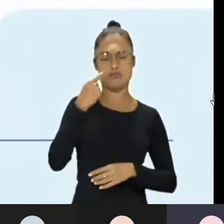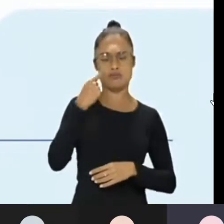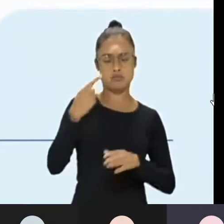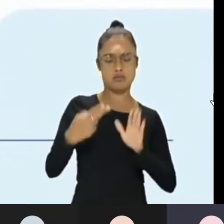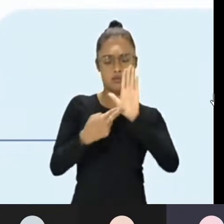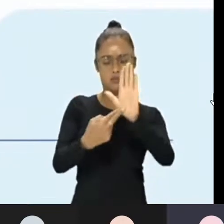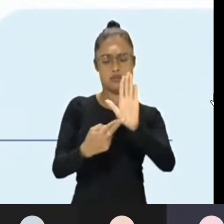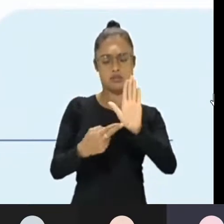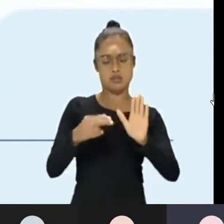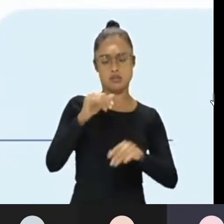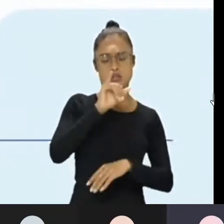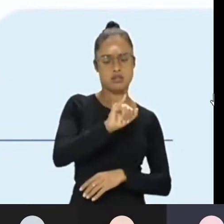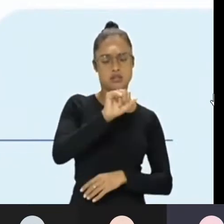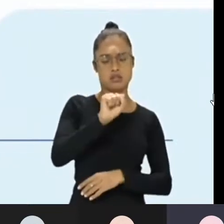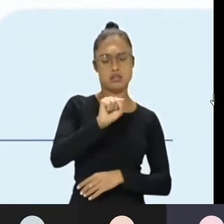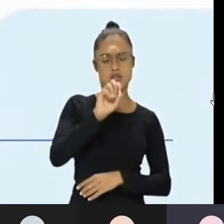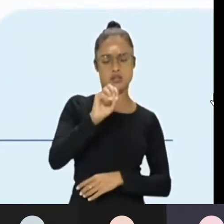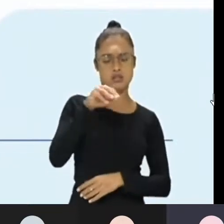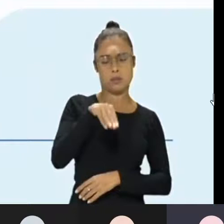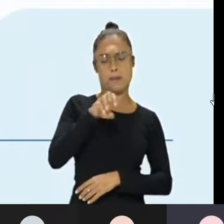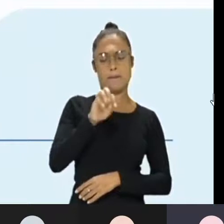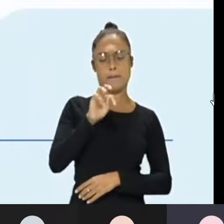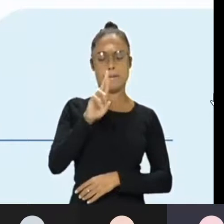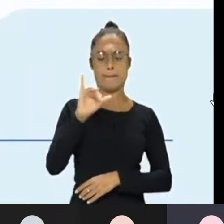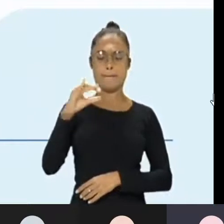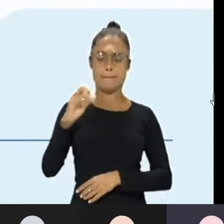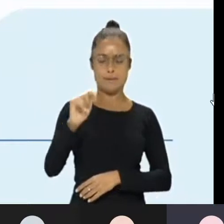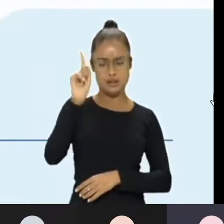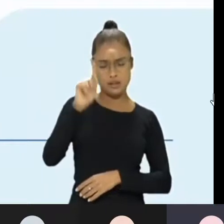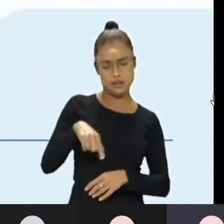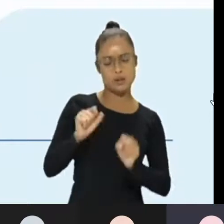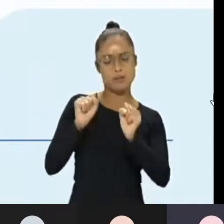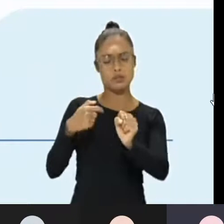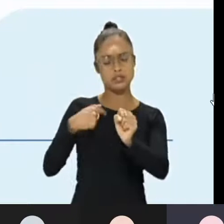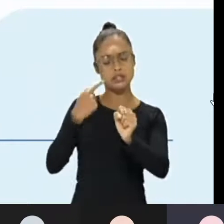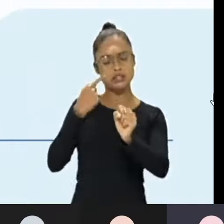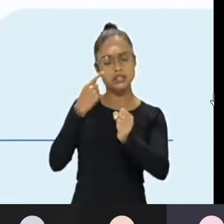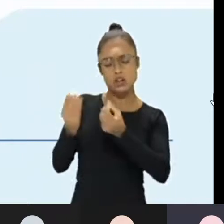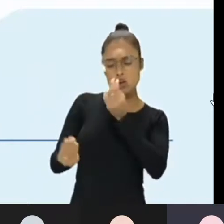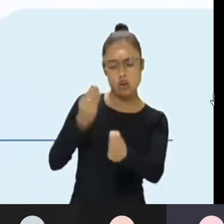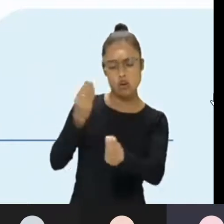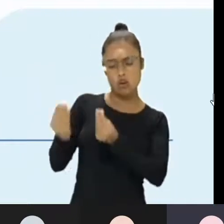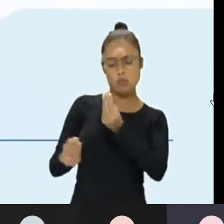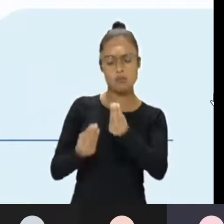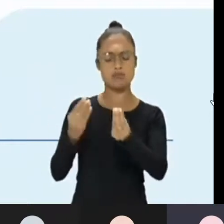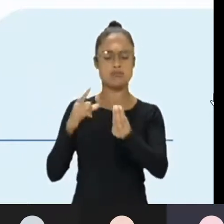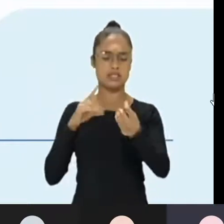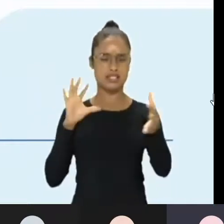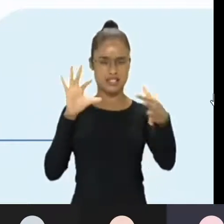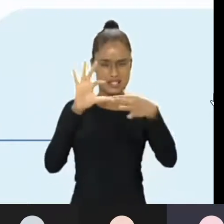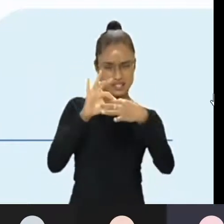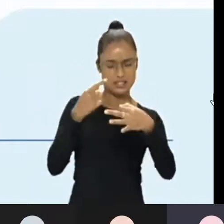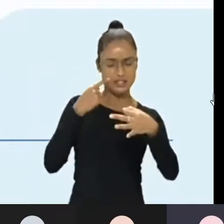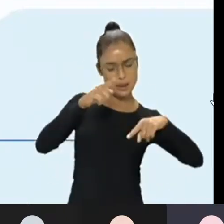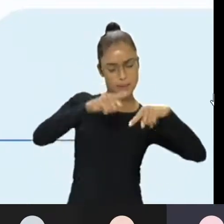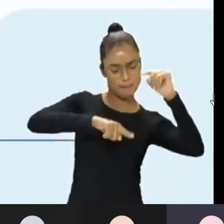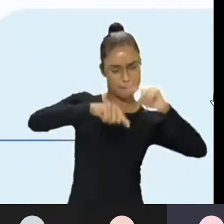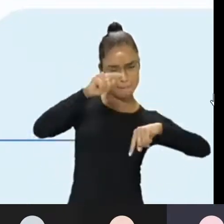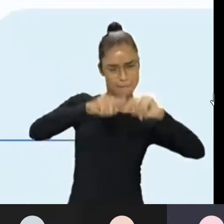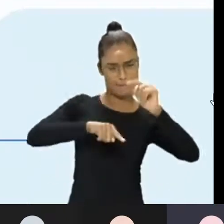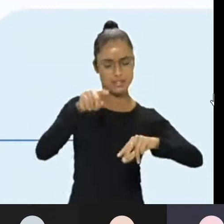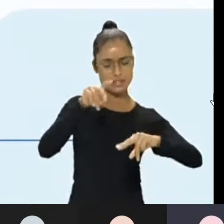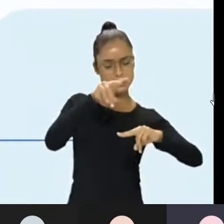isométrica. Além disso, eu posso alocar esses móveis dentro de um ambiente. O ambiente também